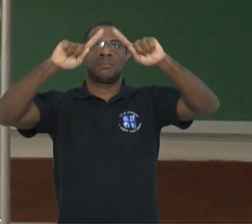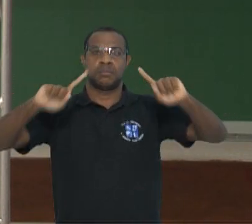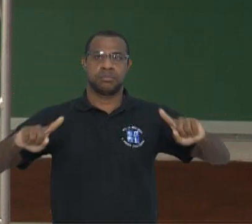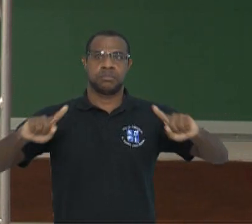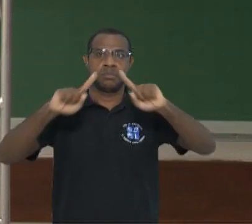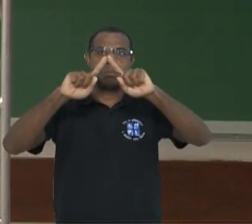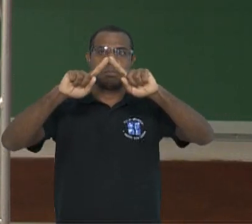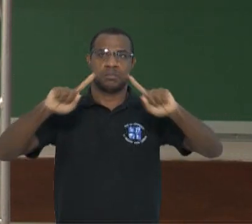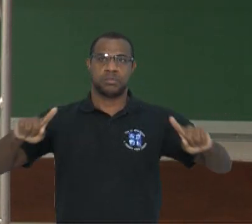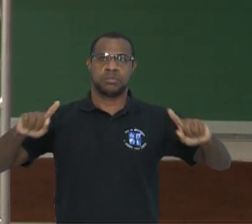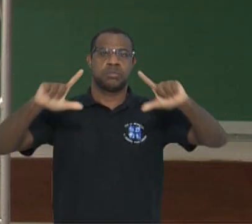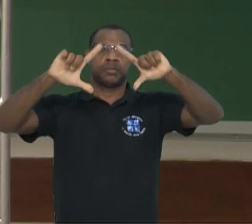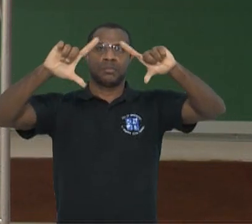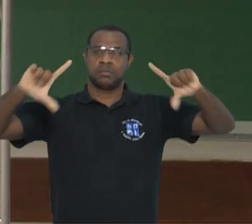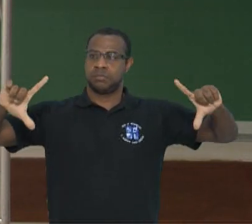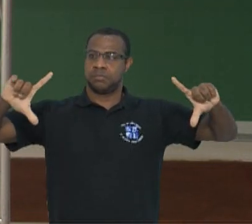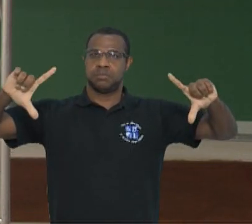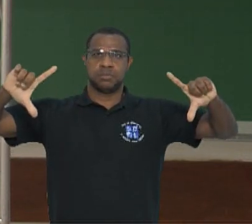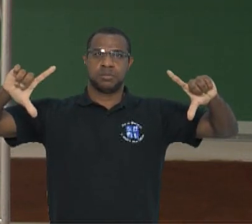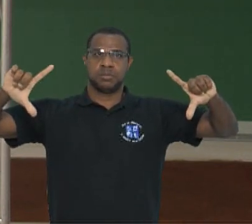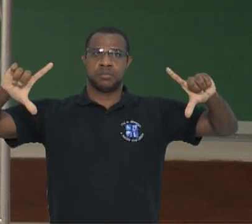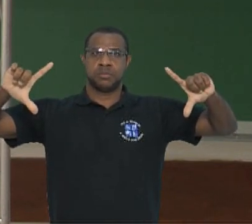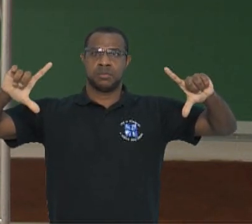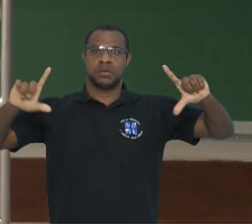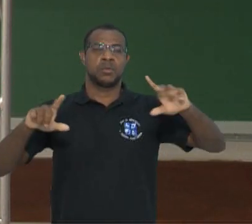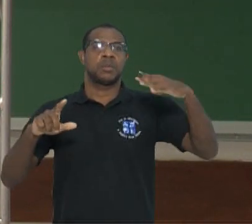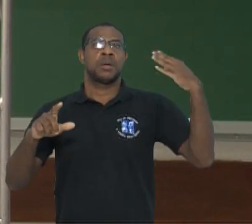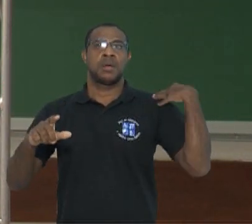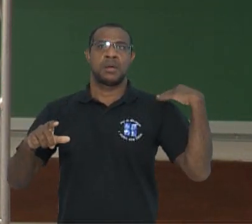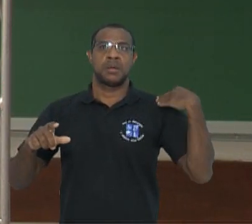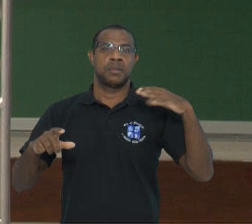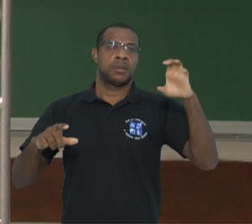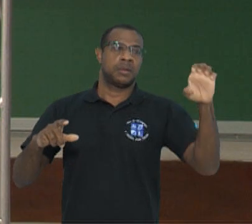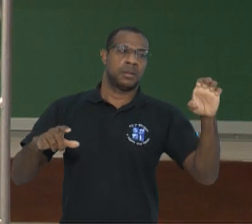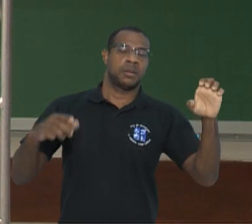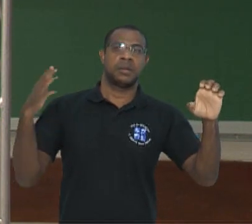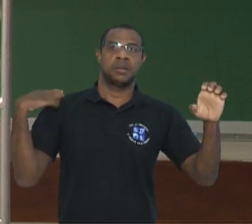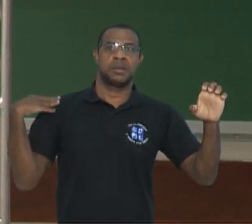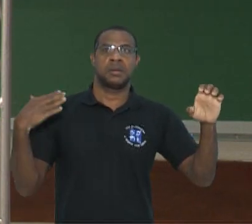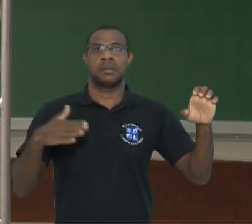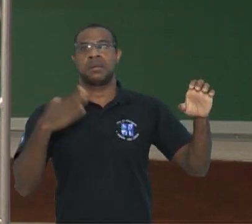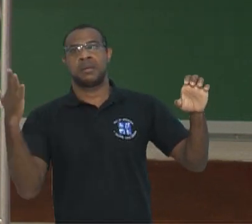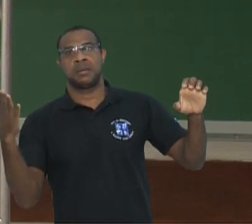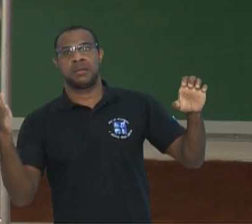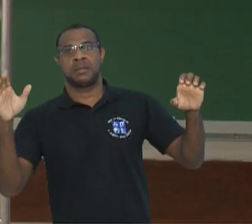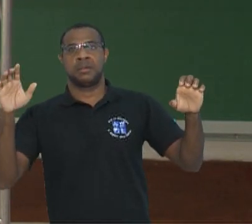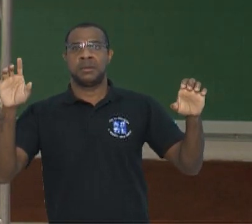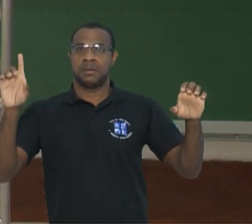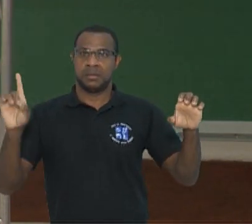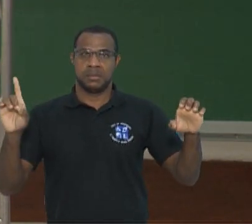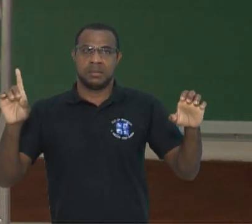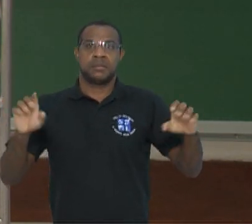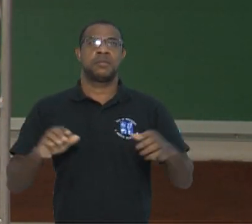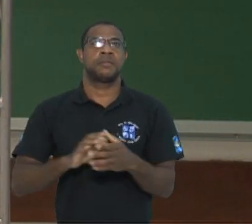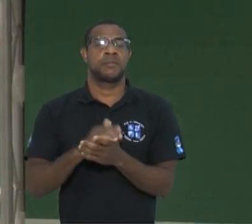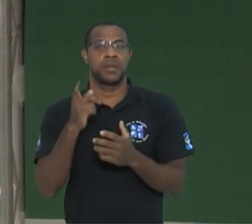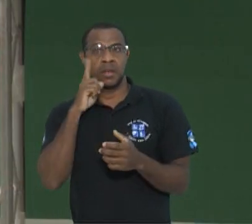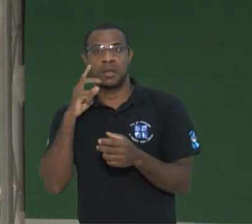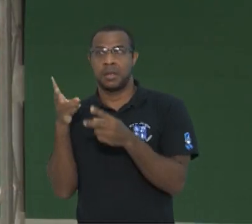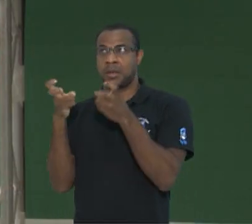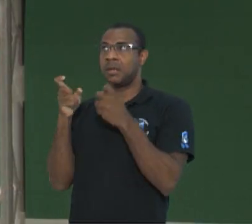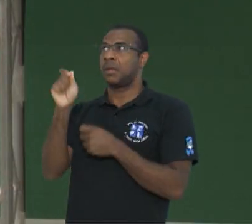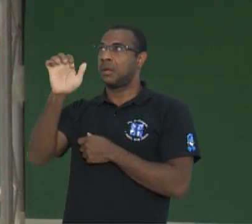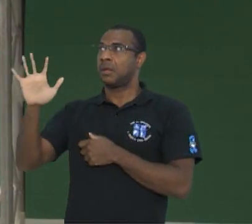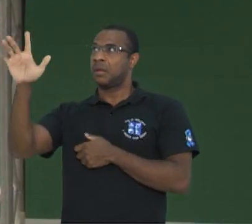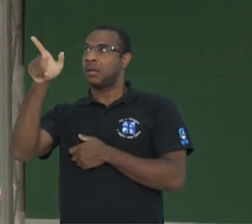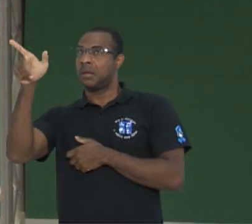a esquerda. E como que a gente escreve as equações dessas assíntotas? Nós vamos verificar